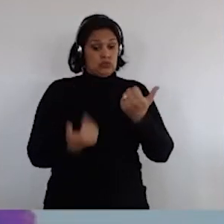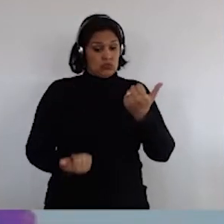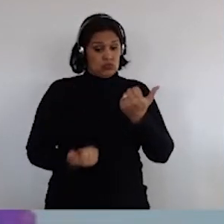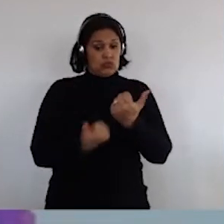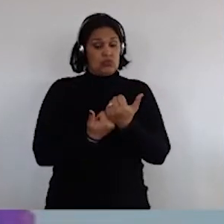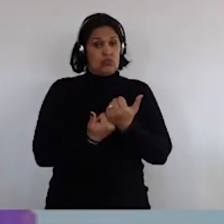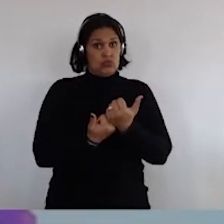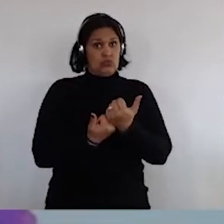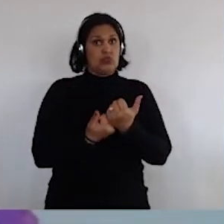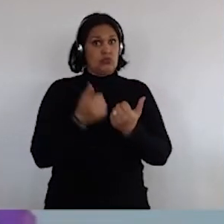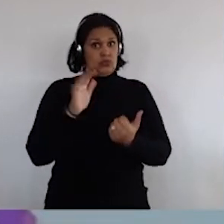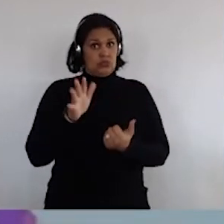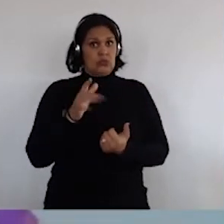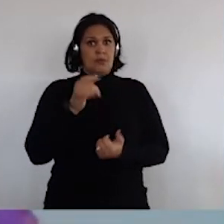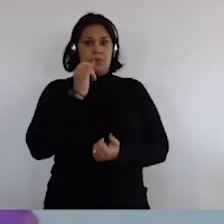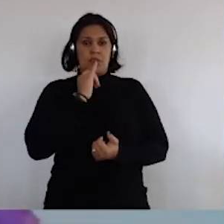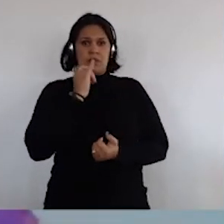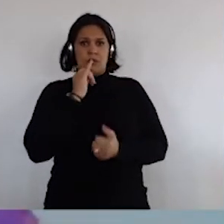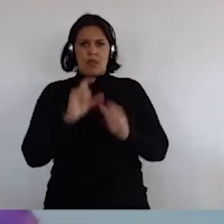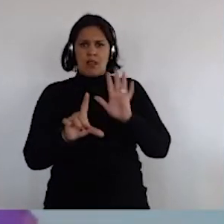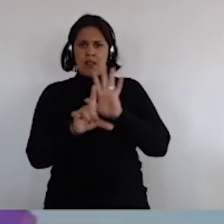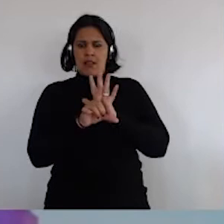a exemplo da Decennária Lei